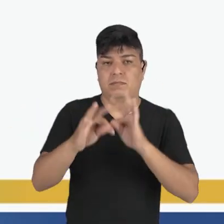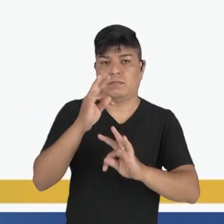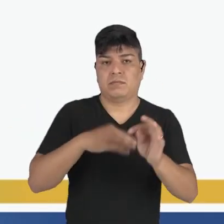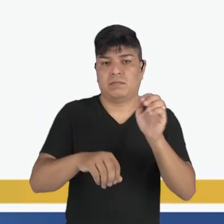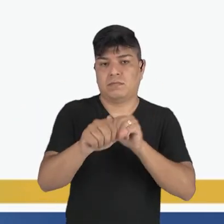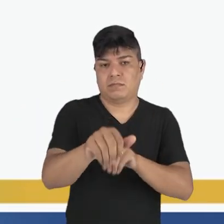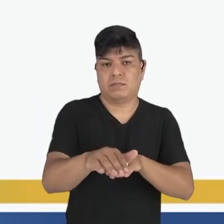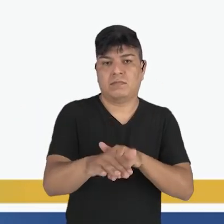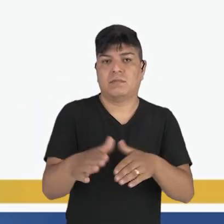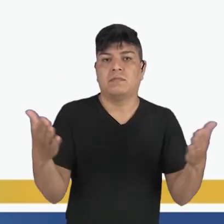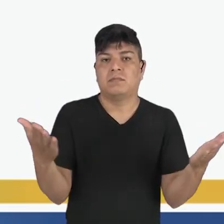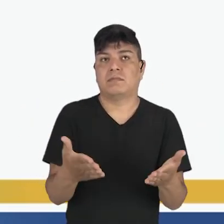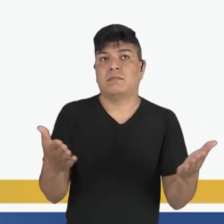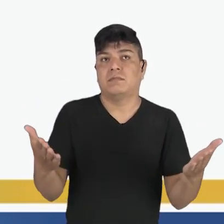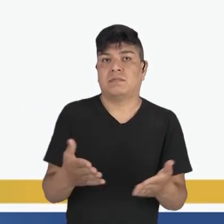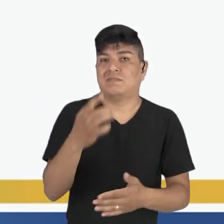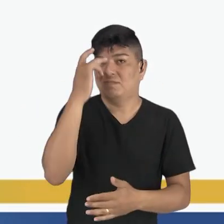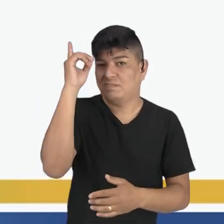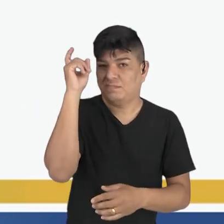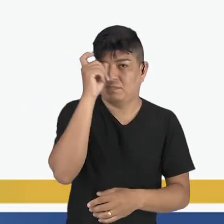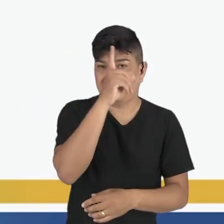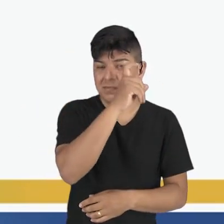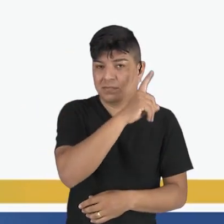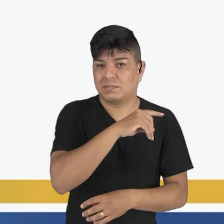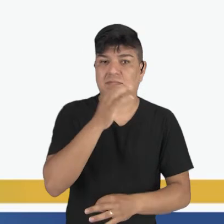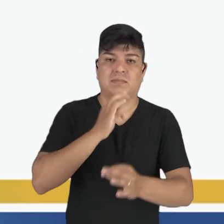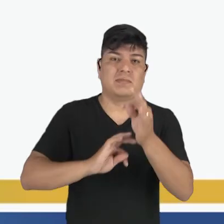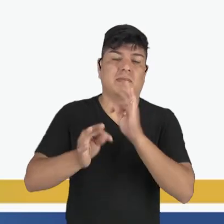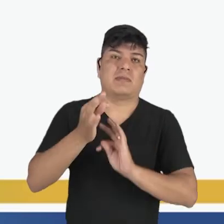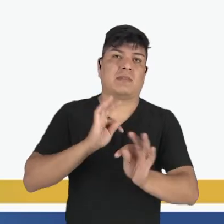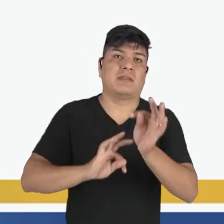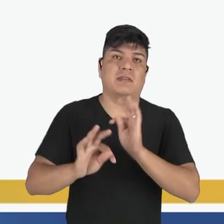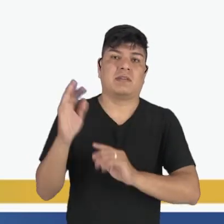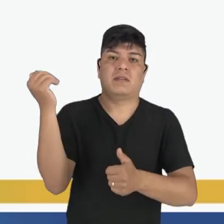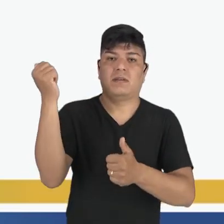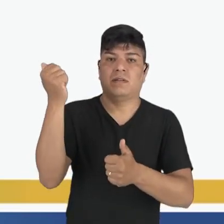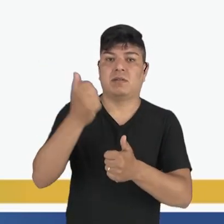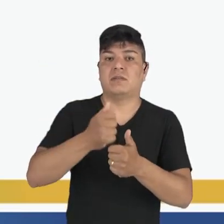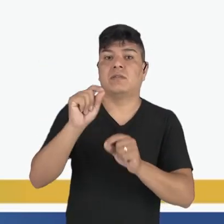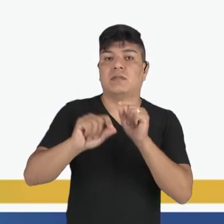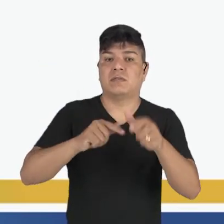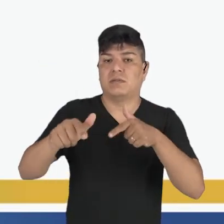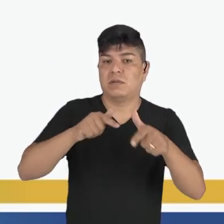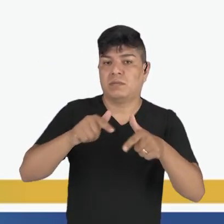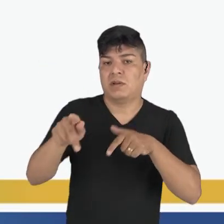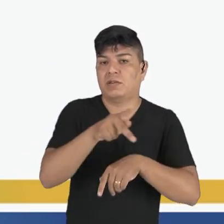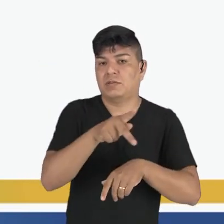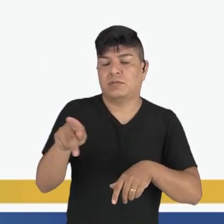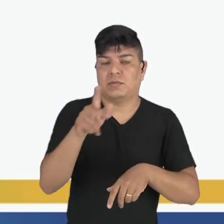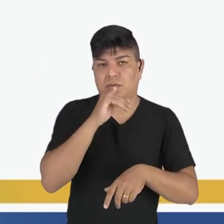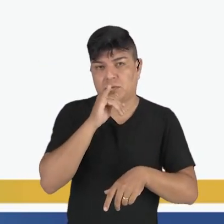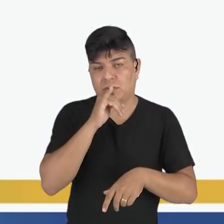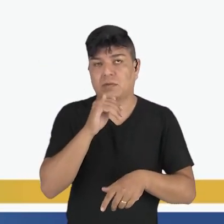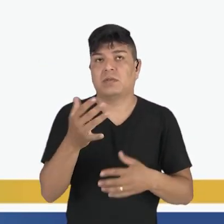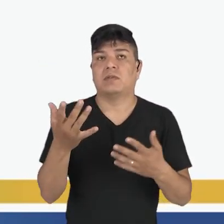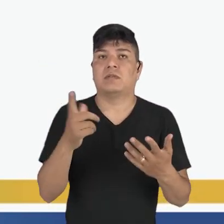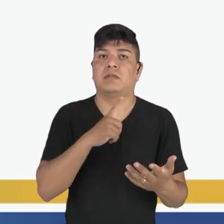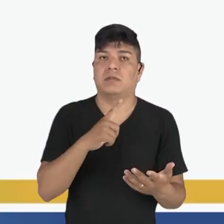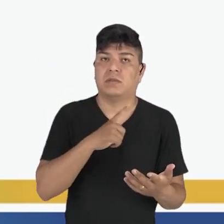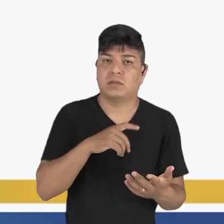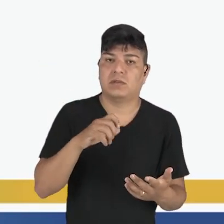tecnologias educacionais atuais, dificilmente essas tecnologias irão superar o trabalho de um professor, né? Então você tem ali